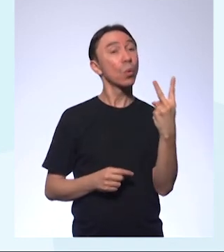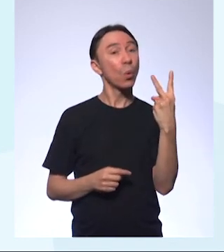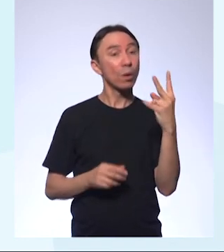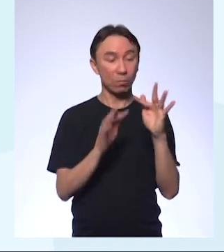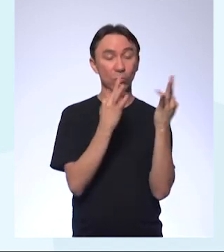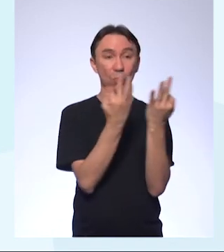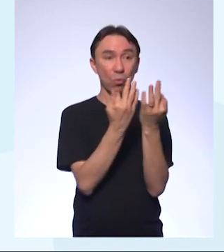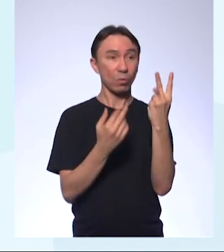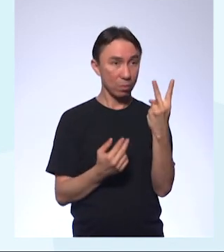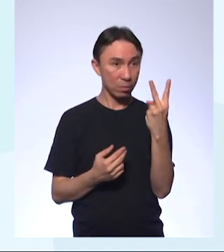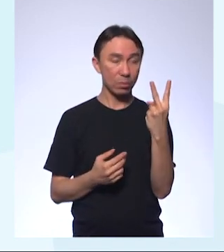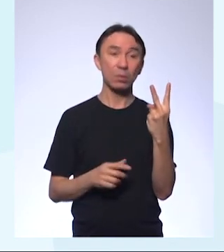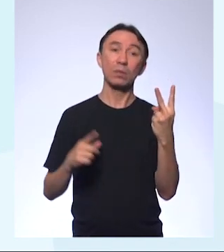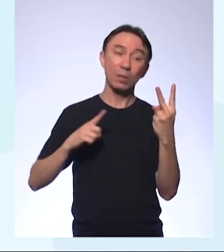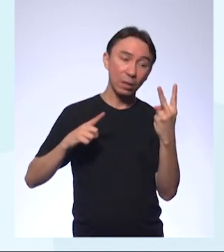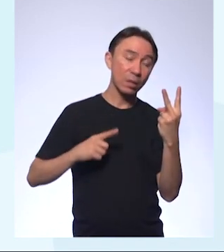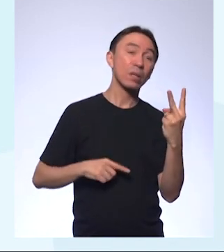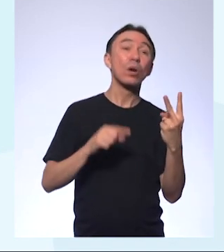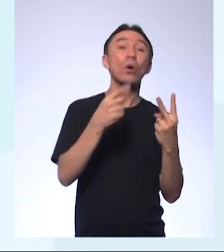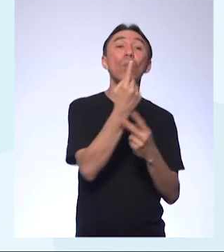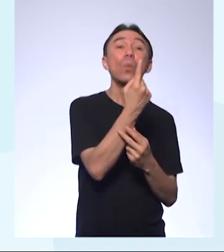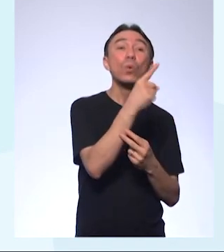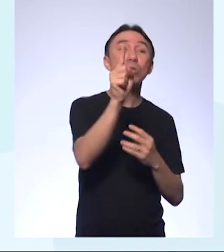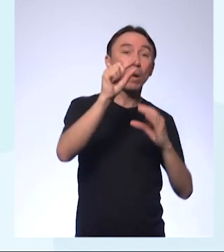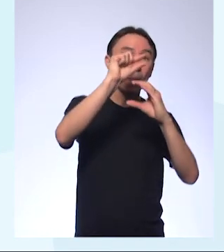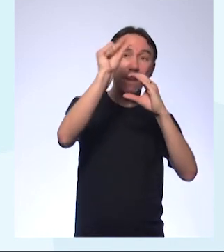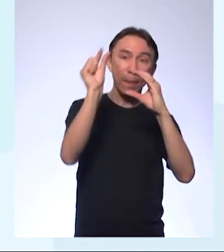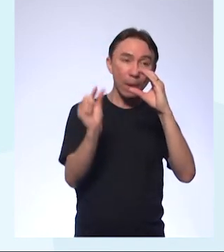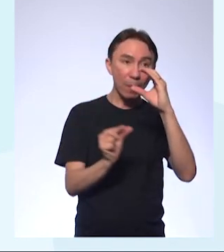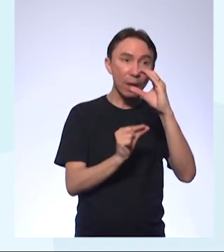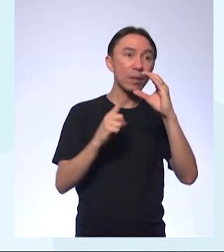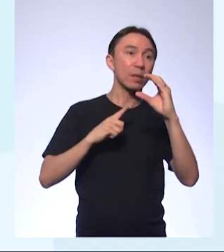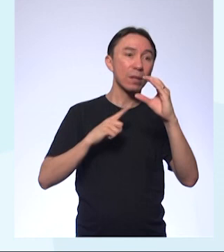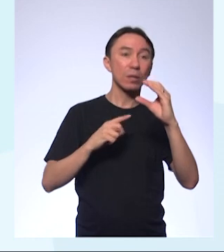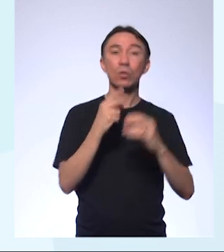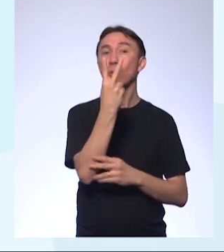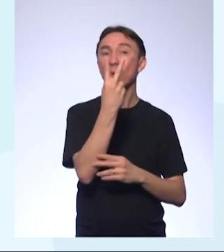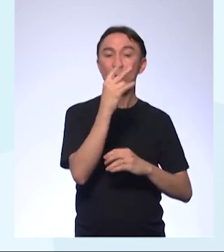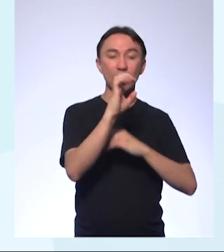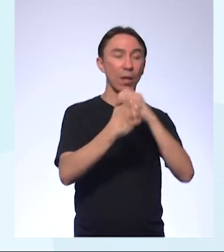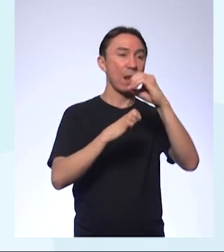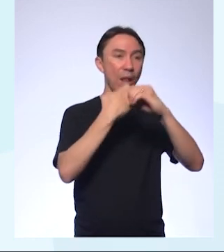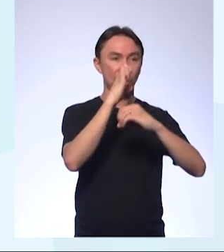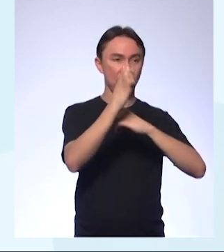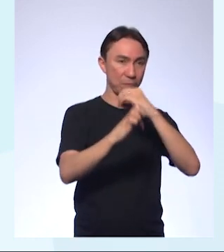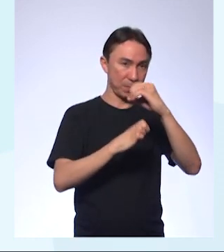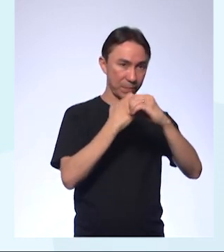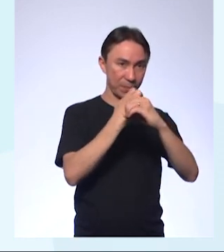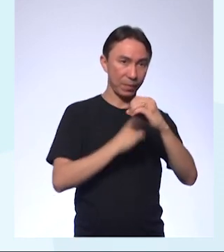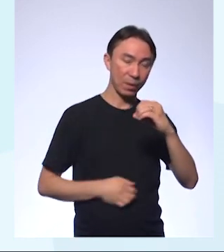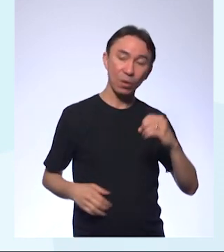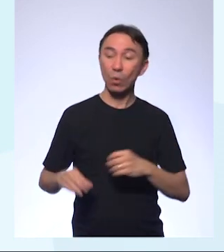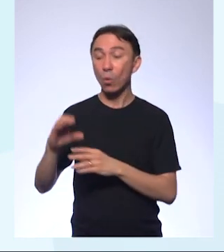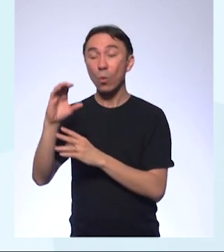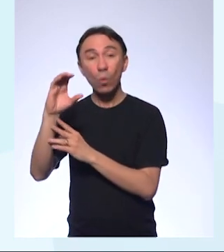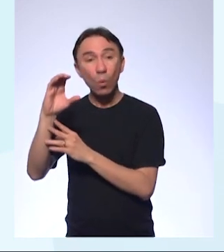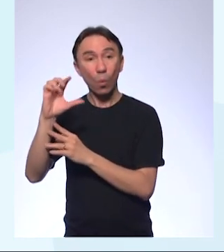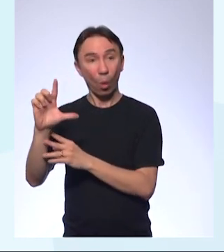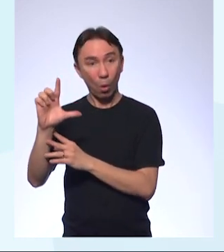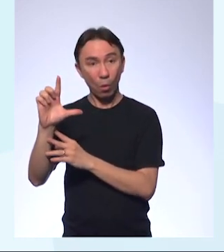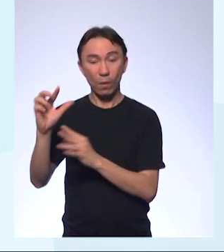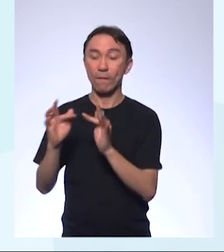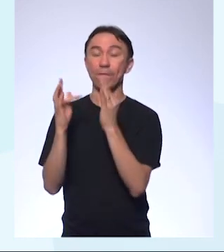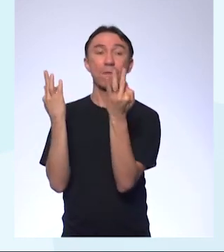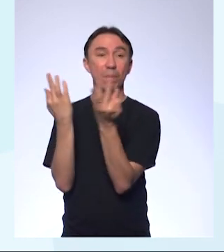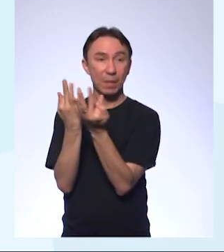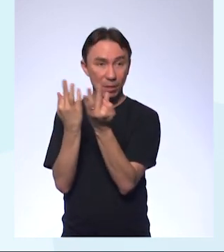dessa família têm 2 elétrons na última camada. E o cloro está lá na família 17. Então, todos os que são da família 17